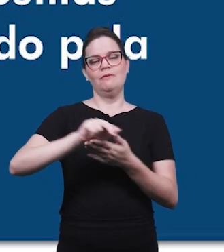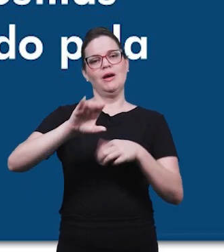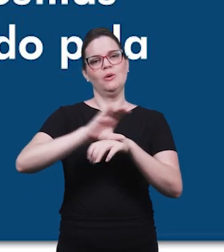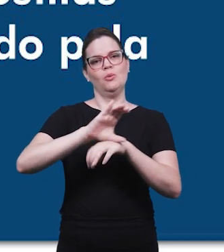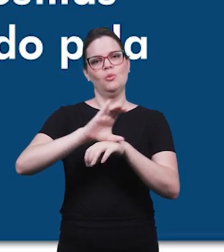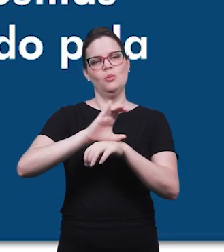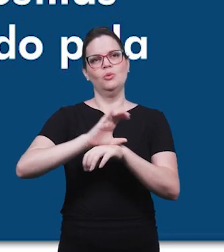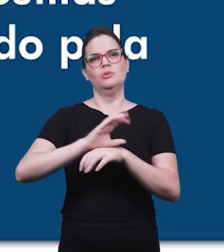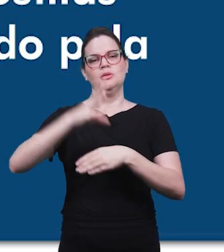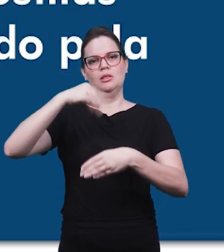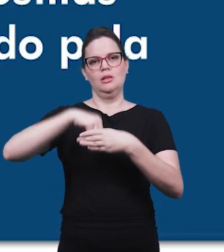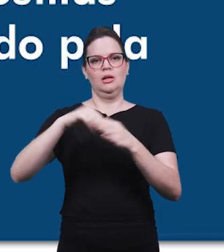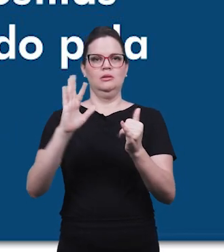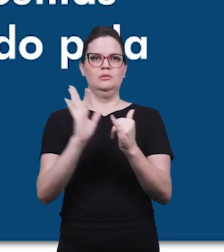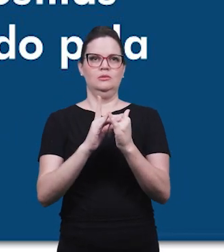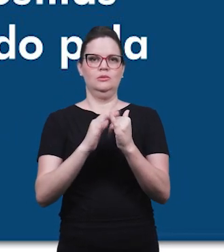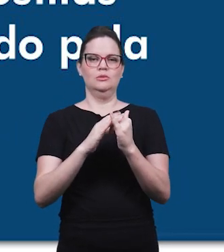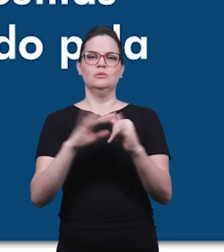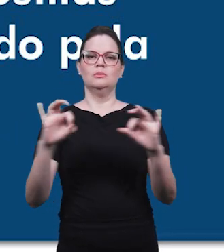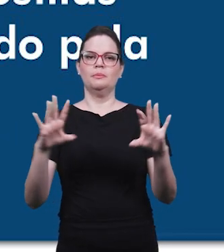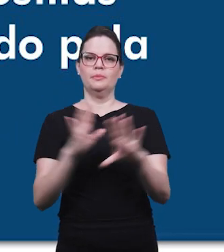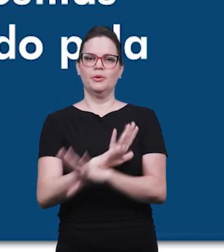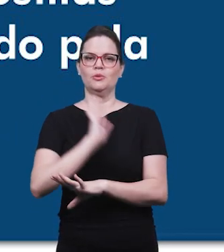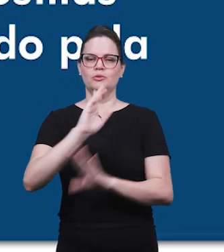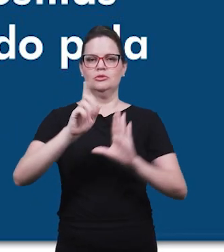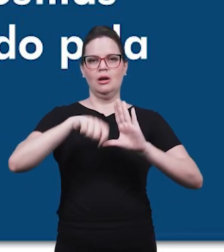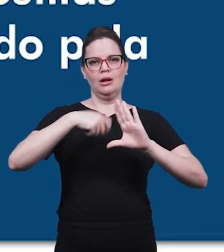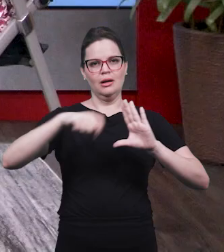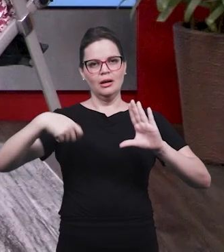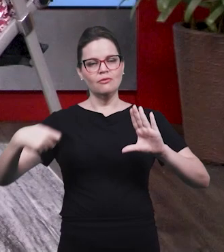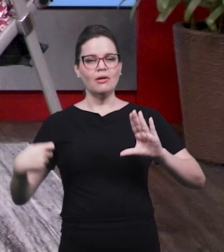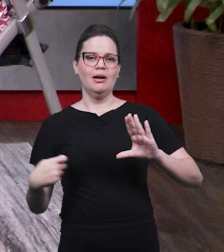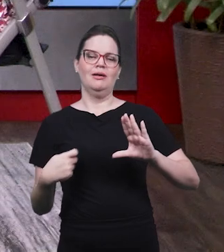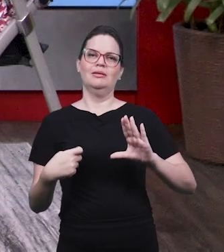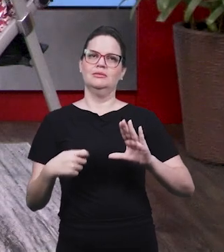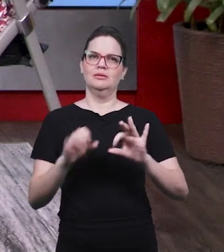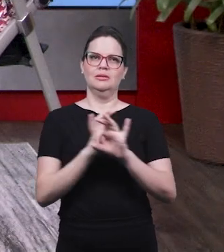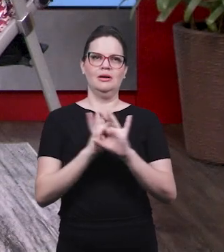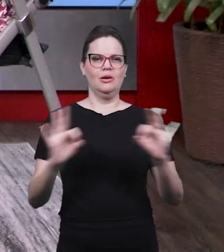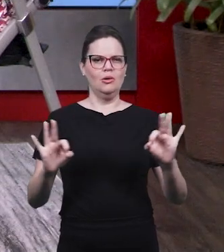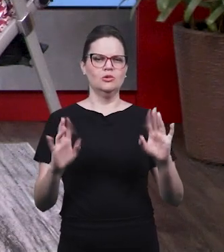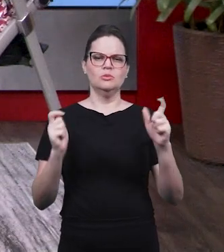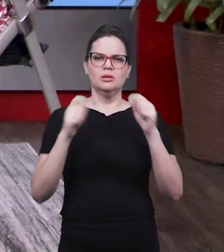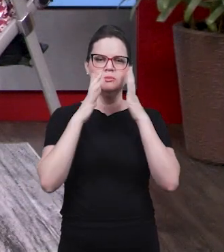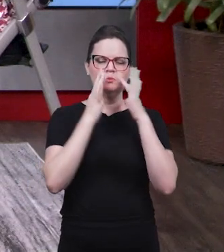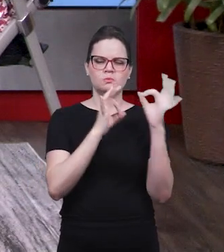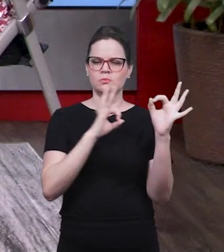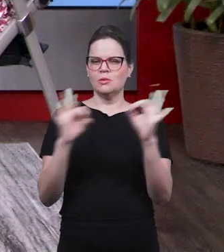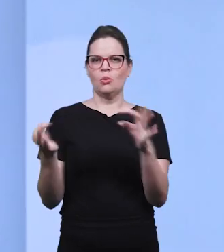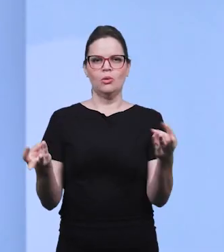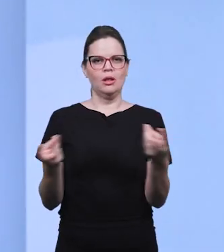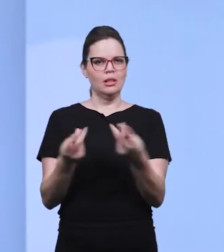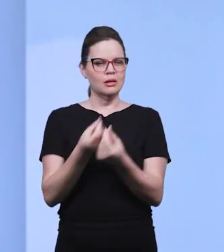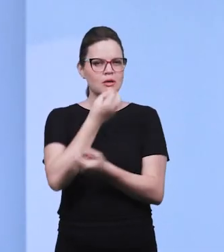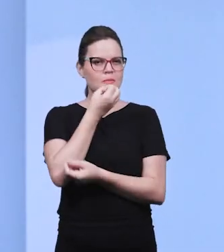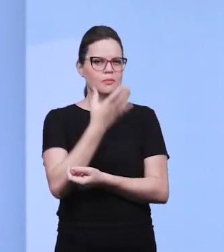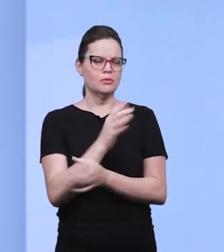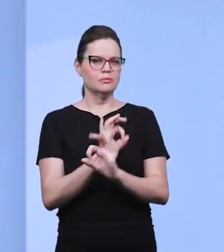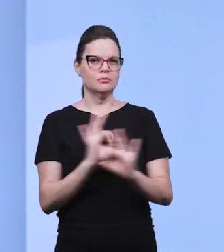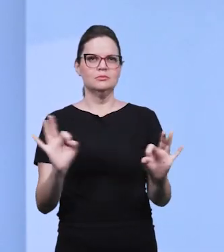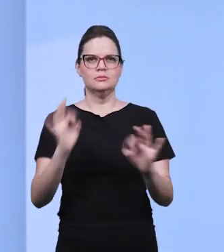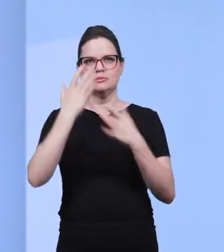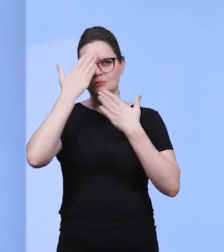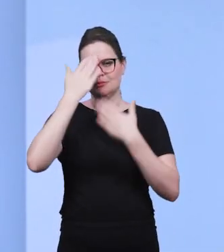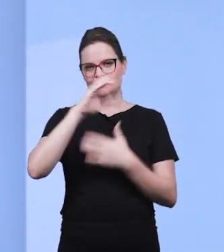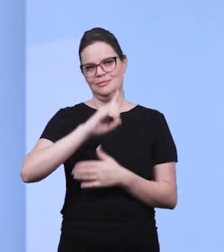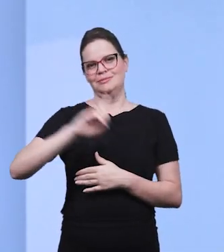aulas lá no YouTube que já estão lá, gravados, né? Que são excelentes, de excelente qualidade. Então, graças a